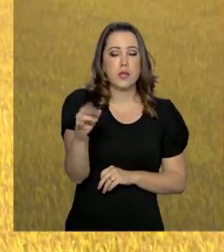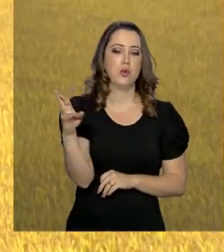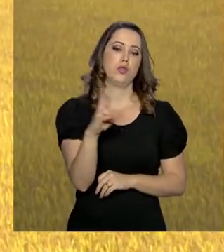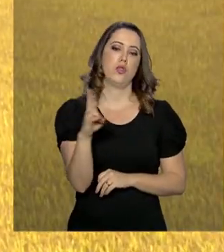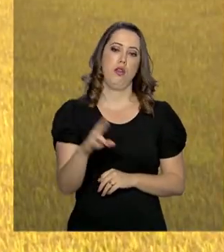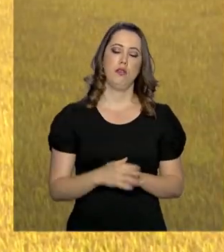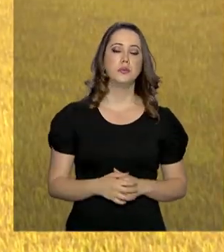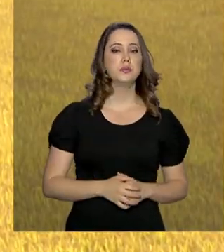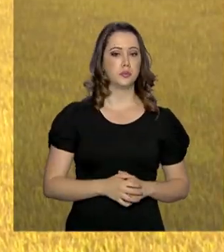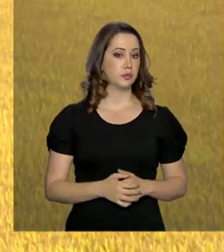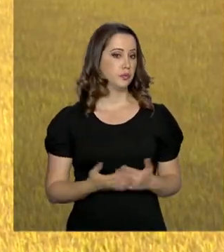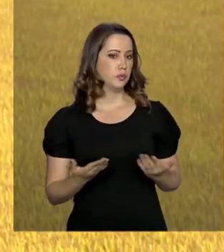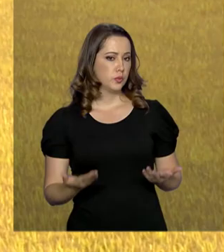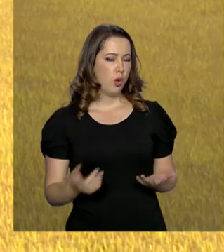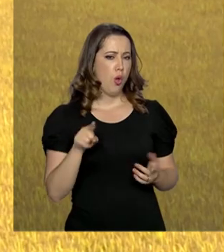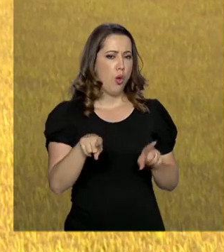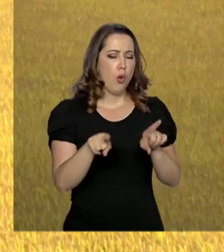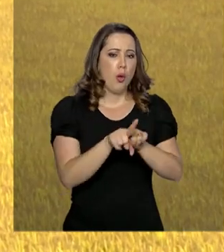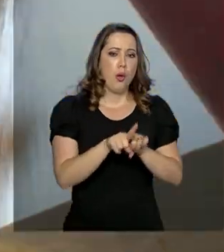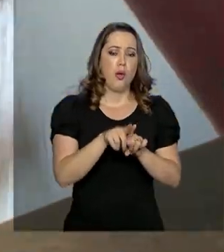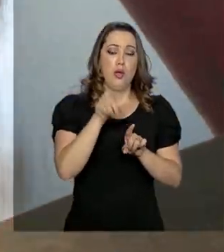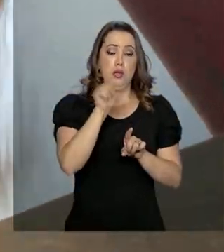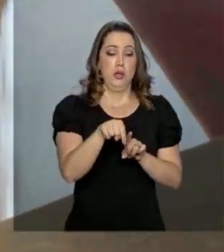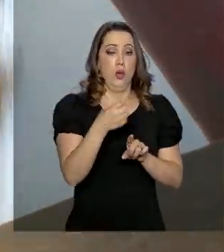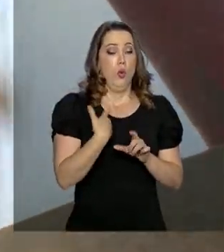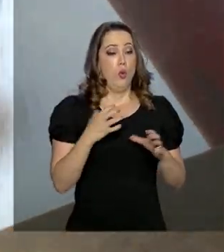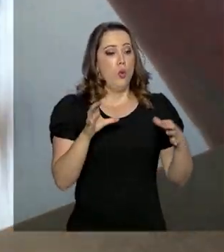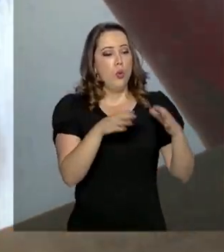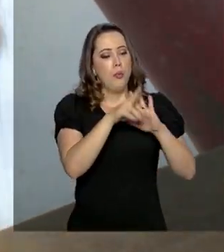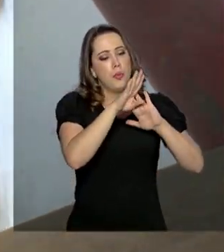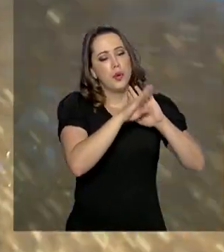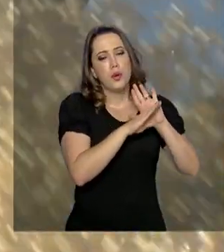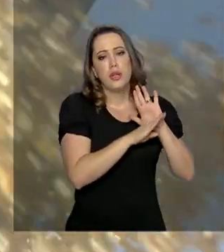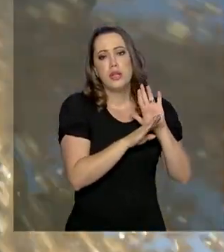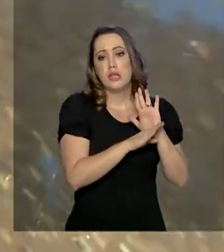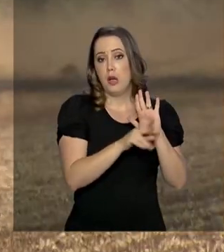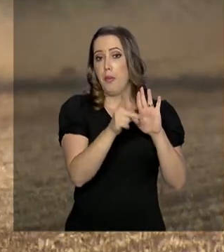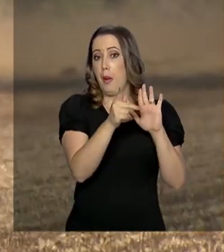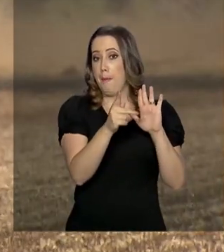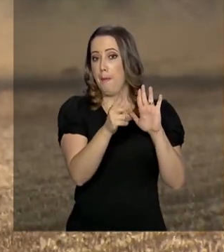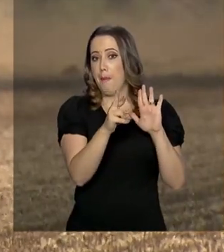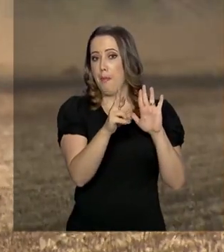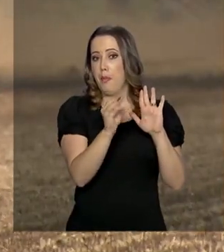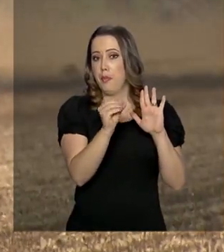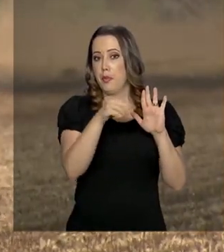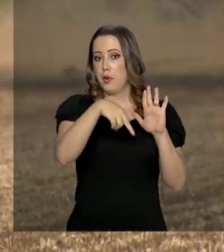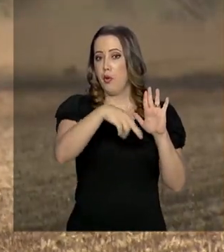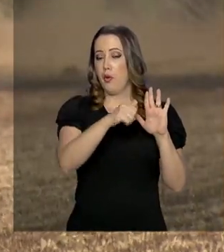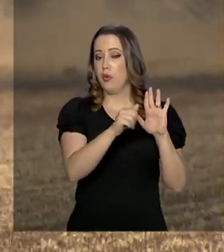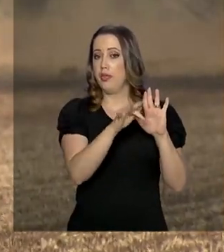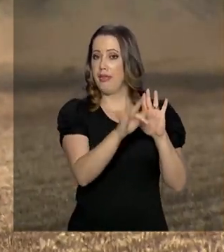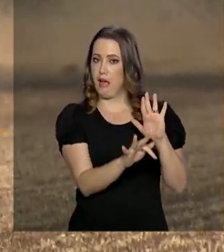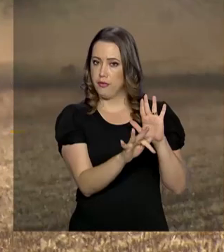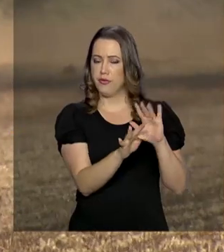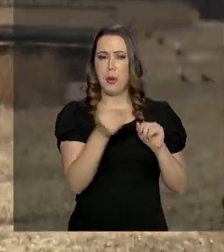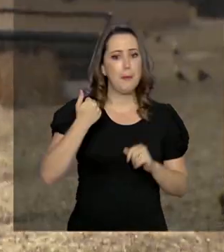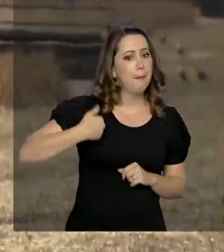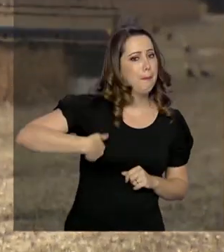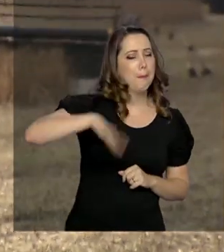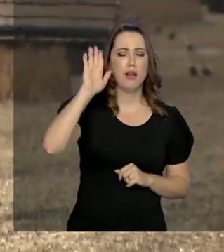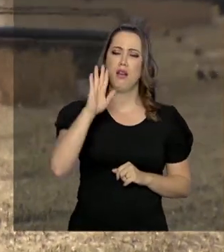o custeio do Programa Nacional de Fortalecimento da Agricultura Familiar Pronaf, foram financiados mais de